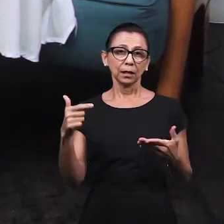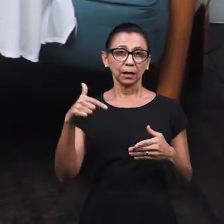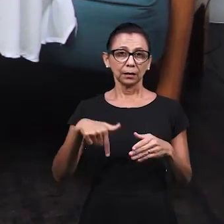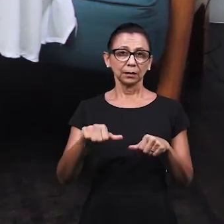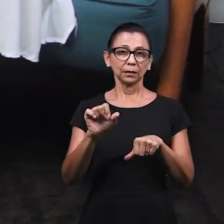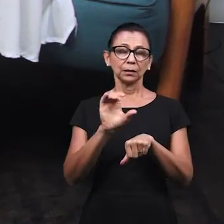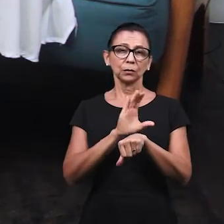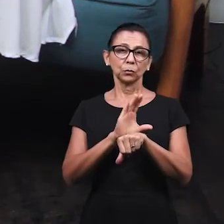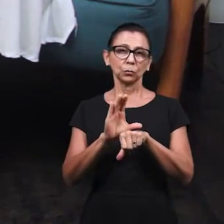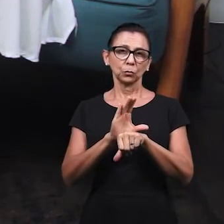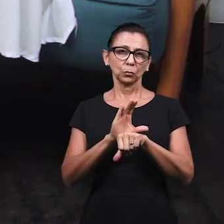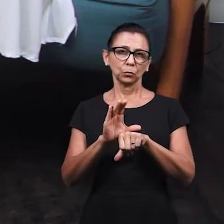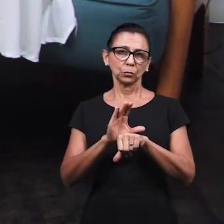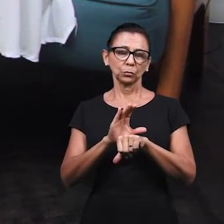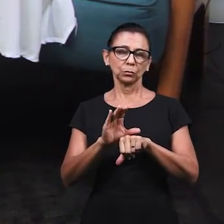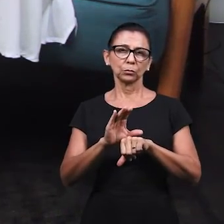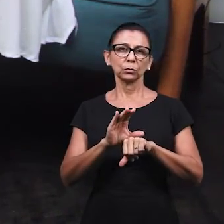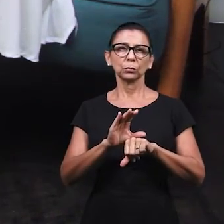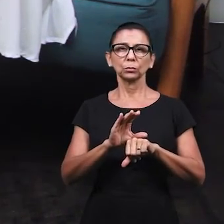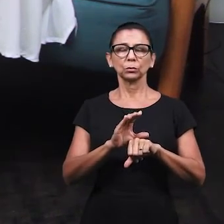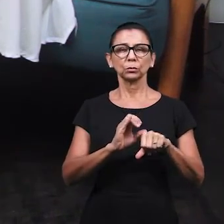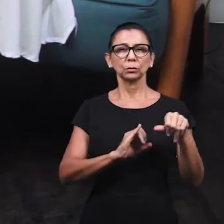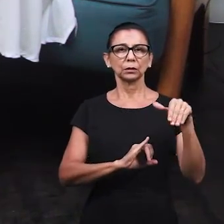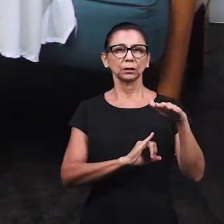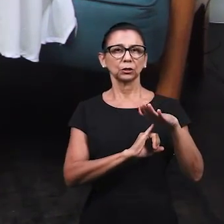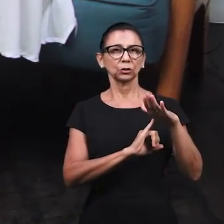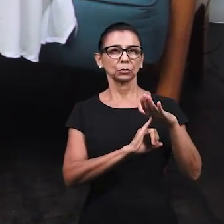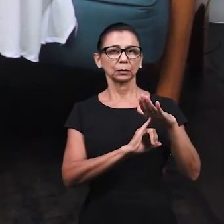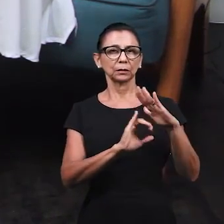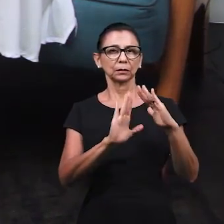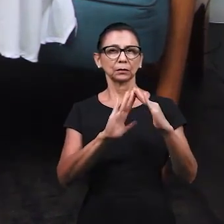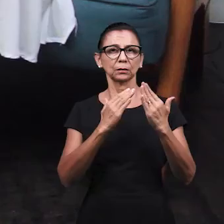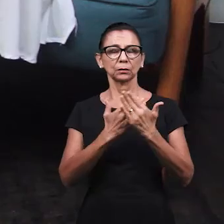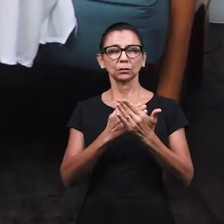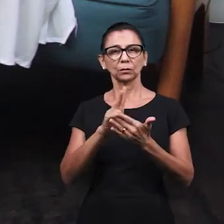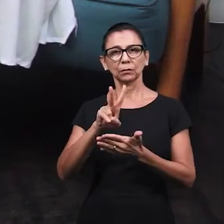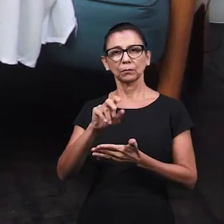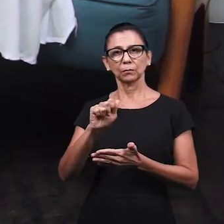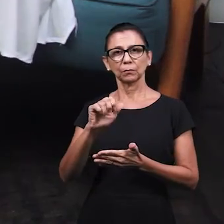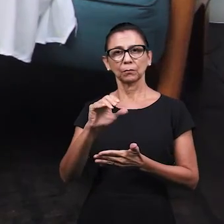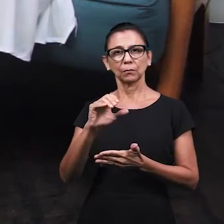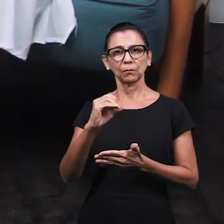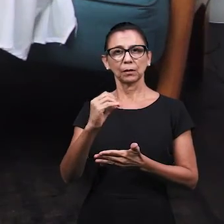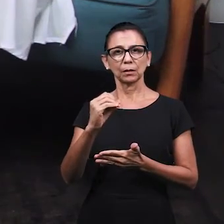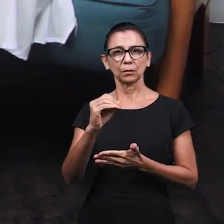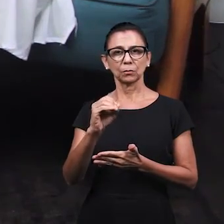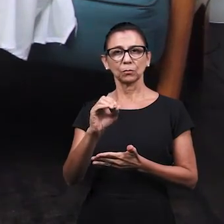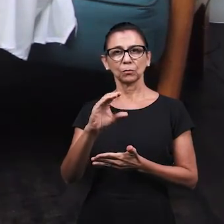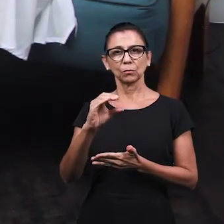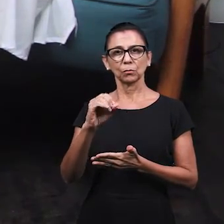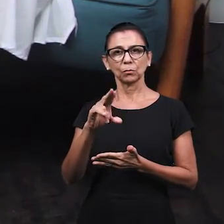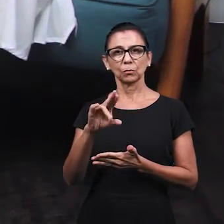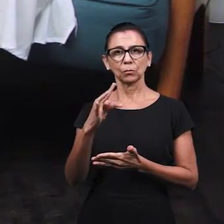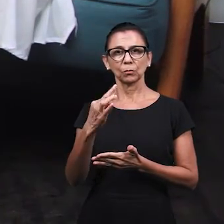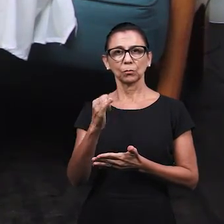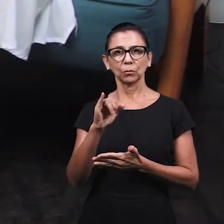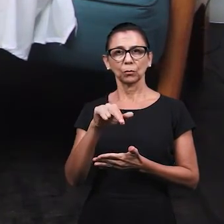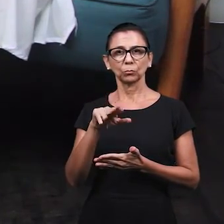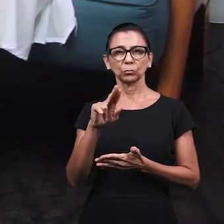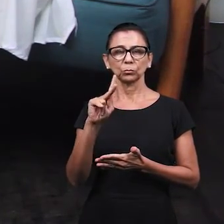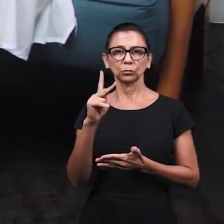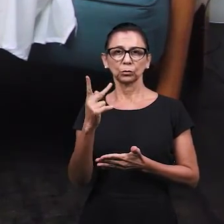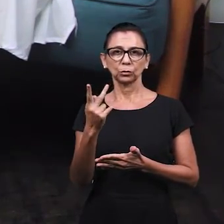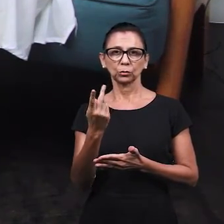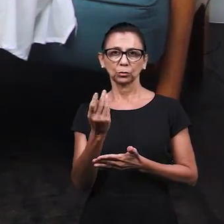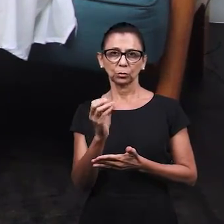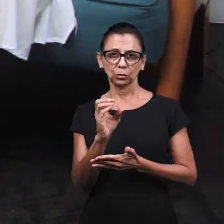de rádio, que é o curso da instituição Vasco Coutinho, uma escola que, em parceria com o Sindicato